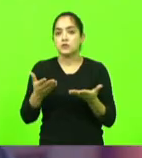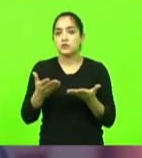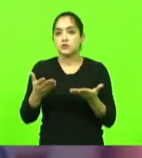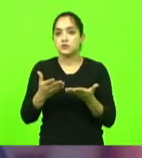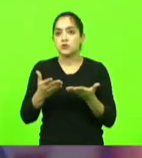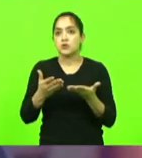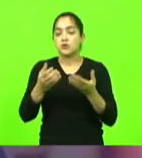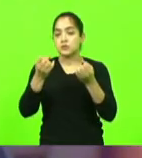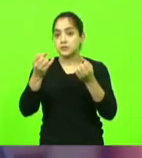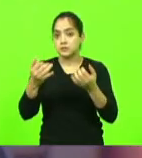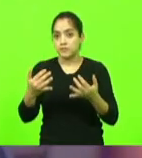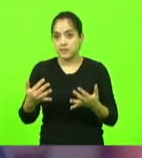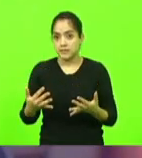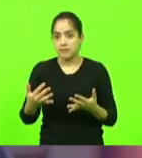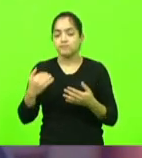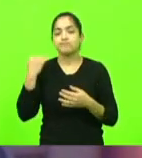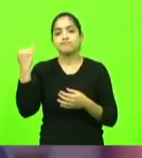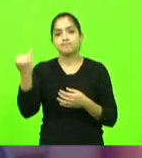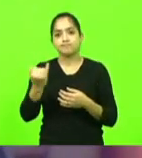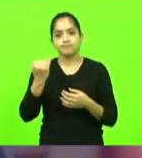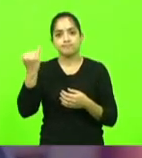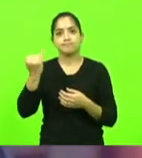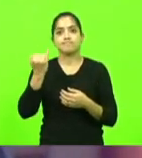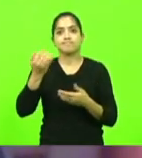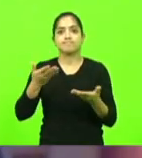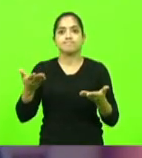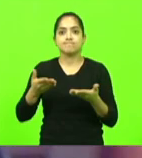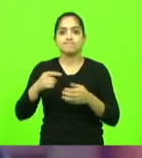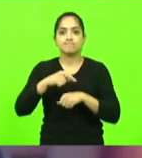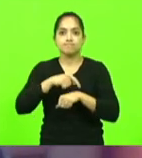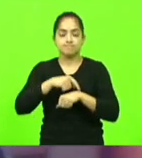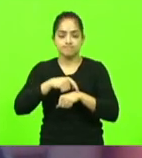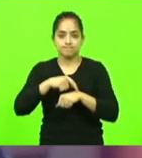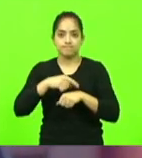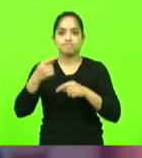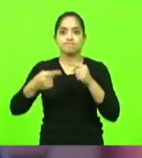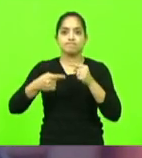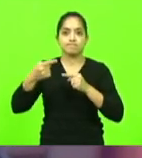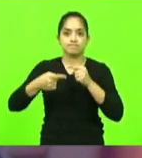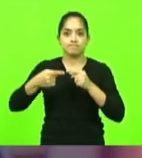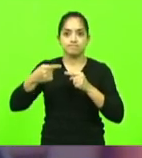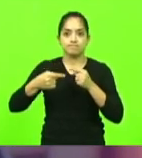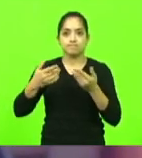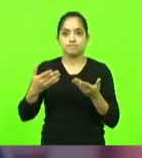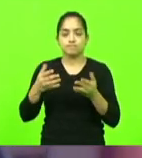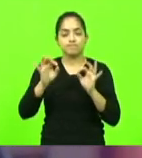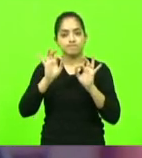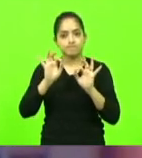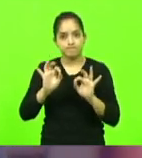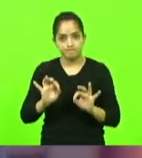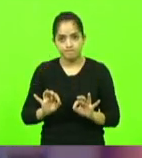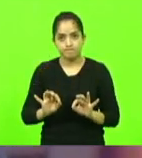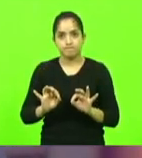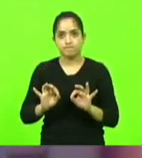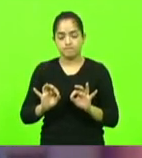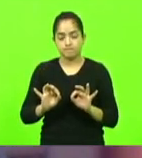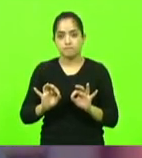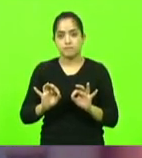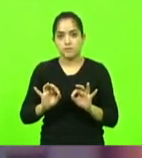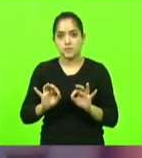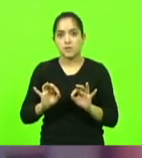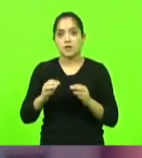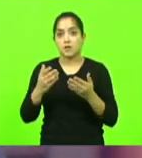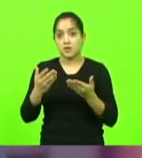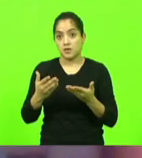né, a importância que tem esse momento, essa discussão, e com certeza, na medida em que o